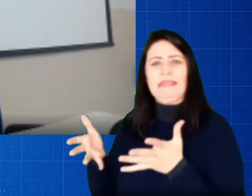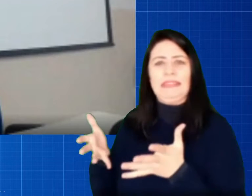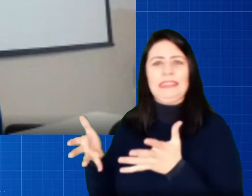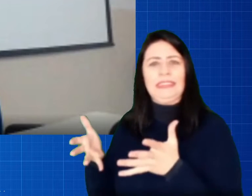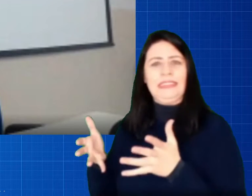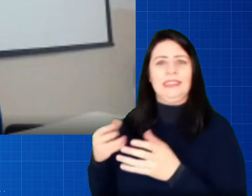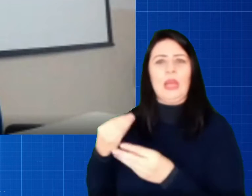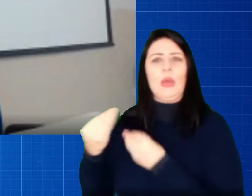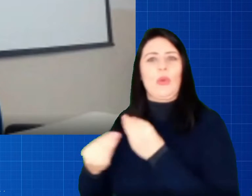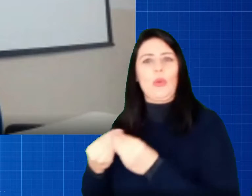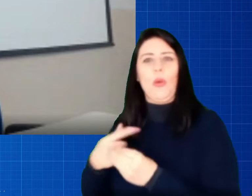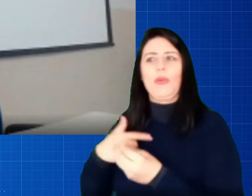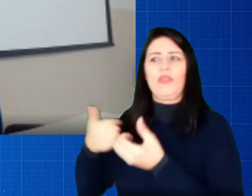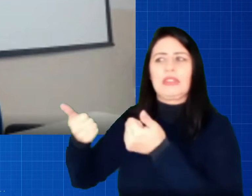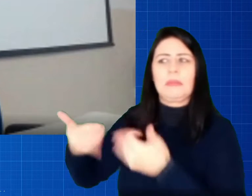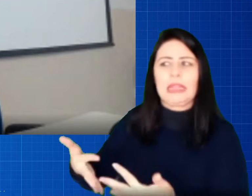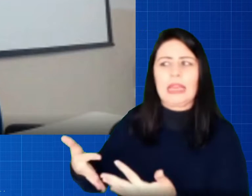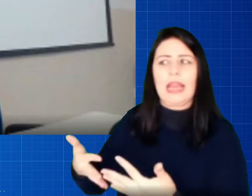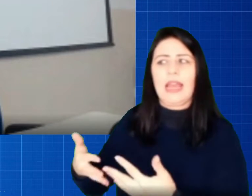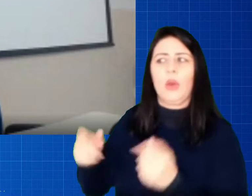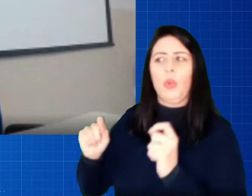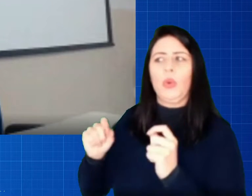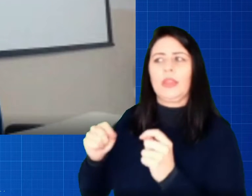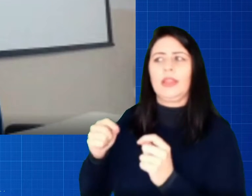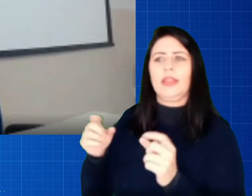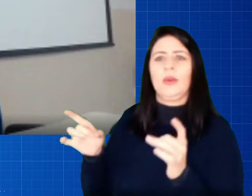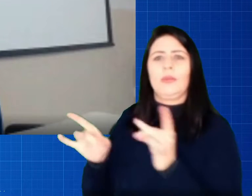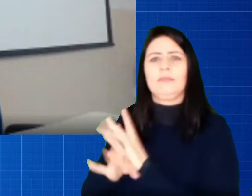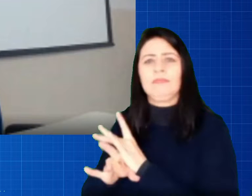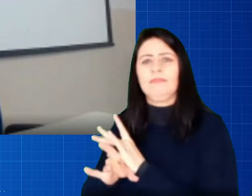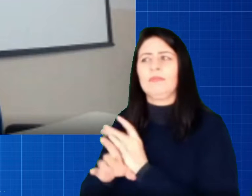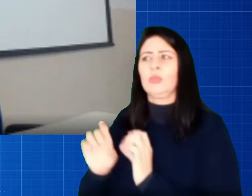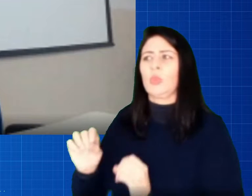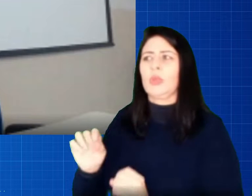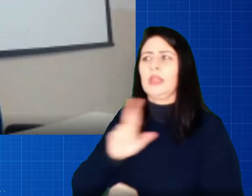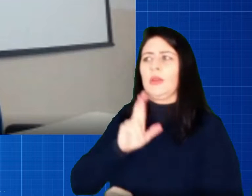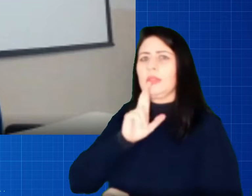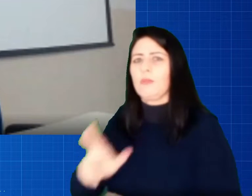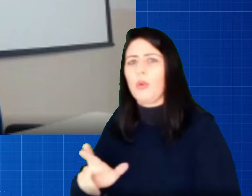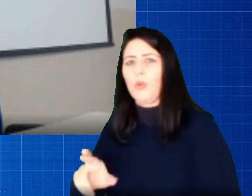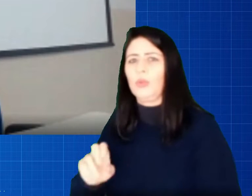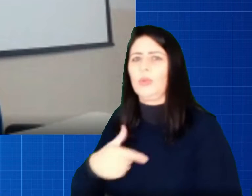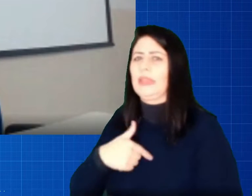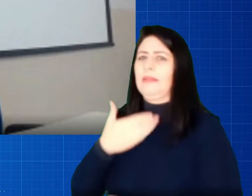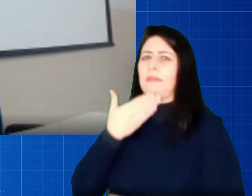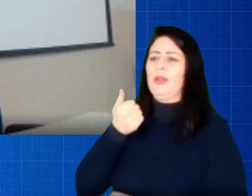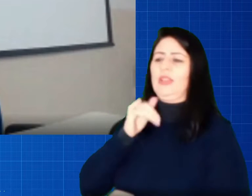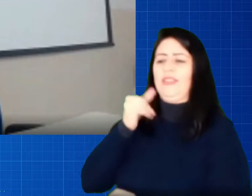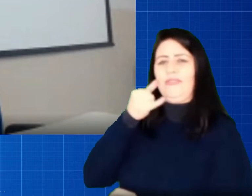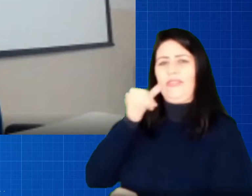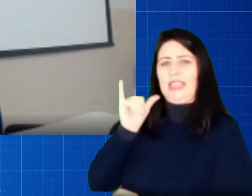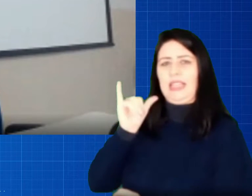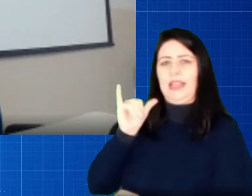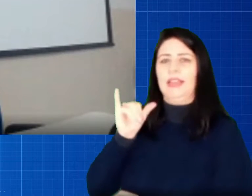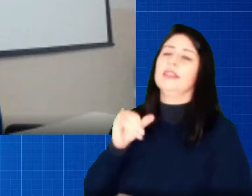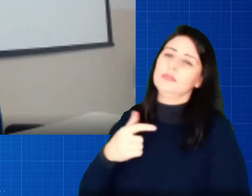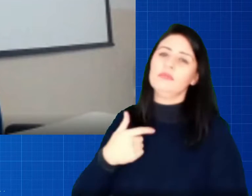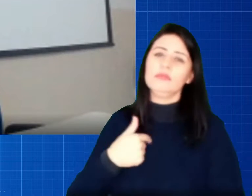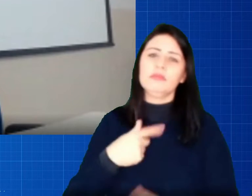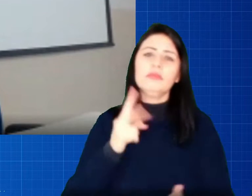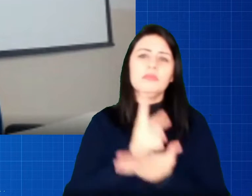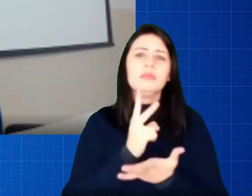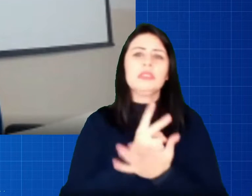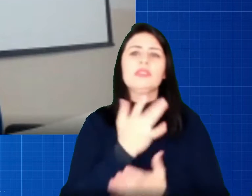de ter aquela coisa de que até onde eu vou, até onde eu respondo, o que eu respondo, né? Eu sempre fui a favor de